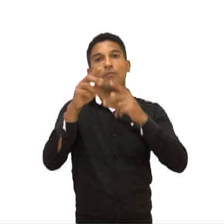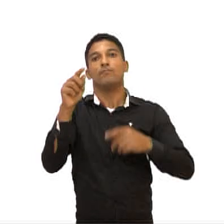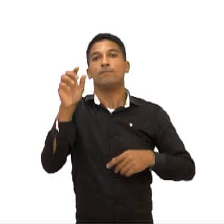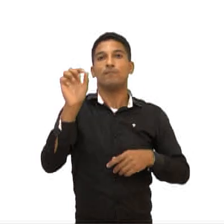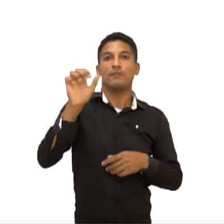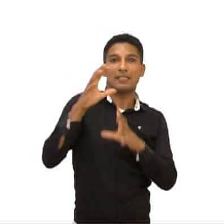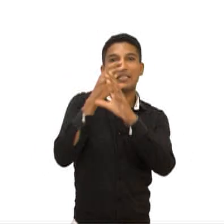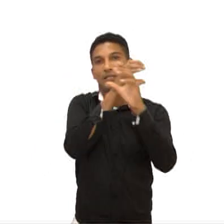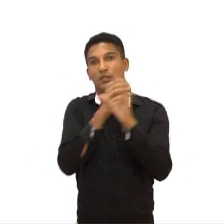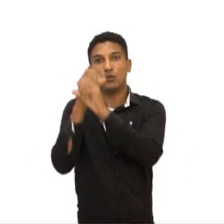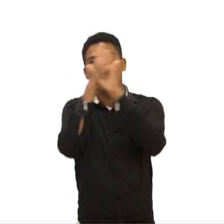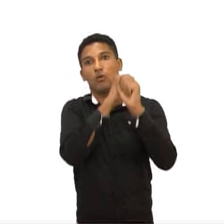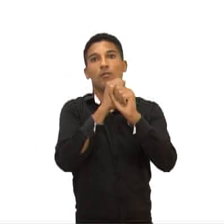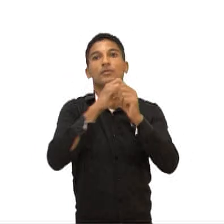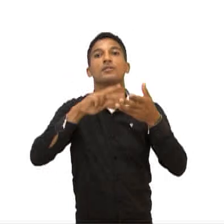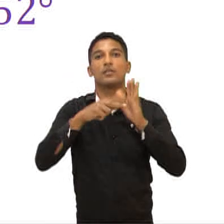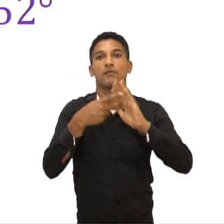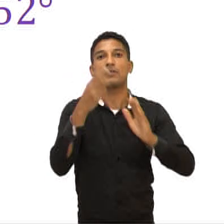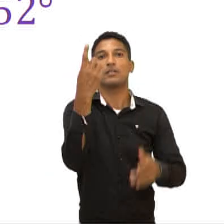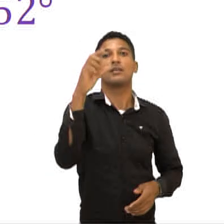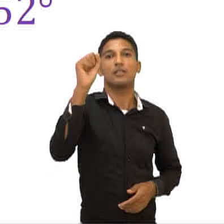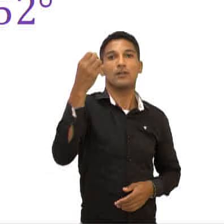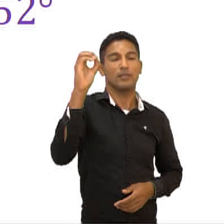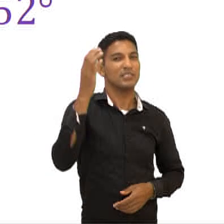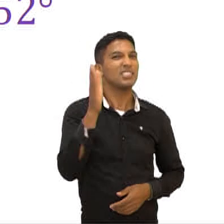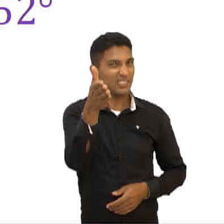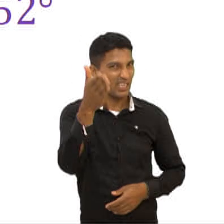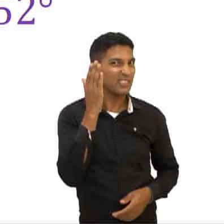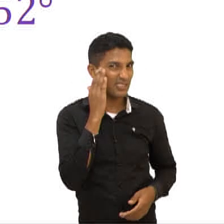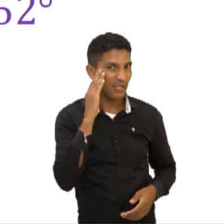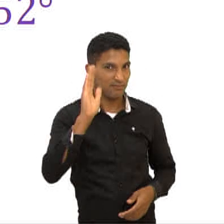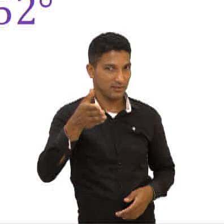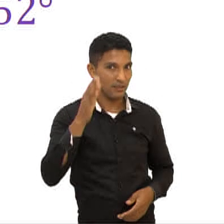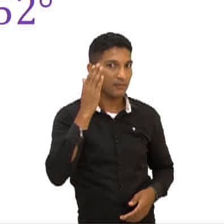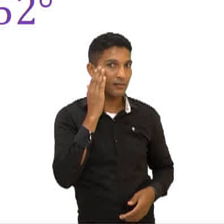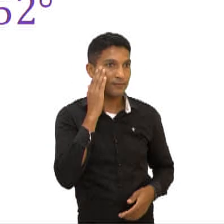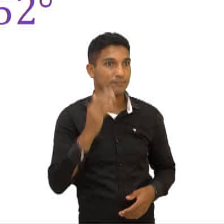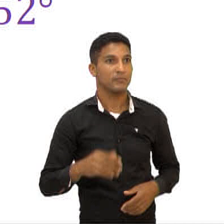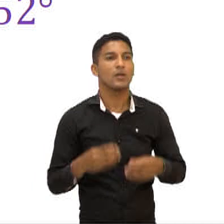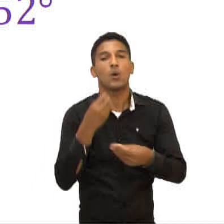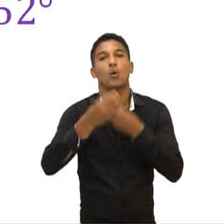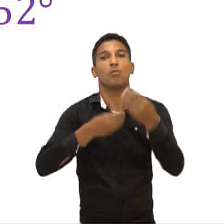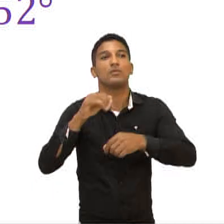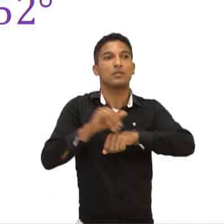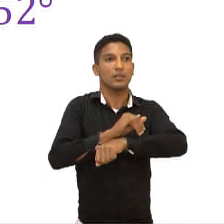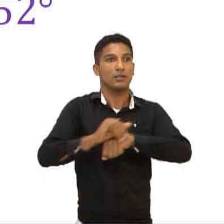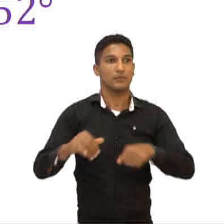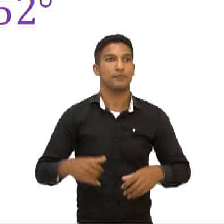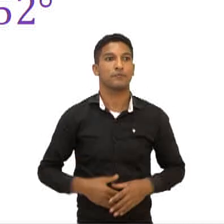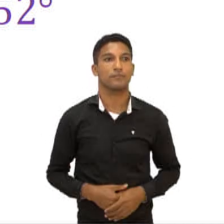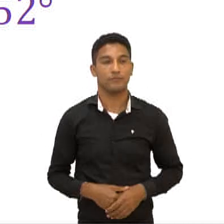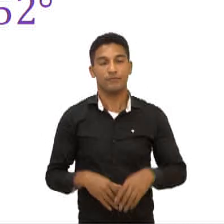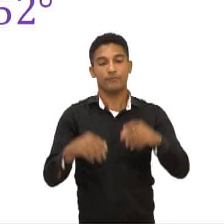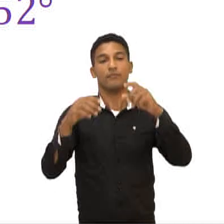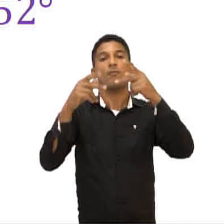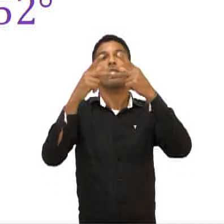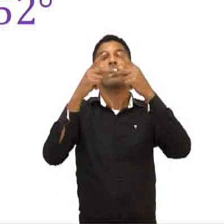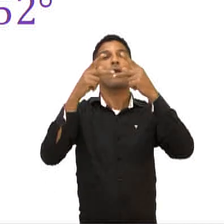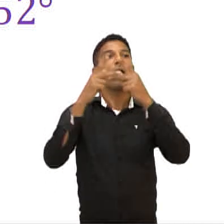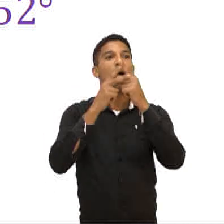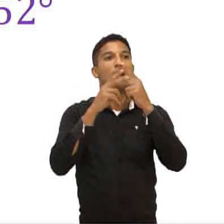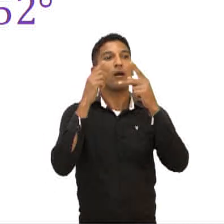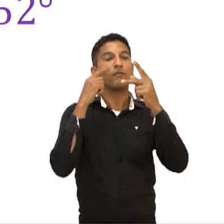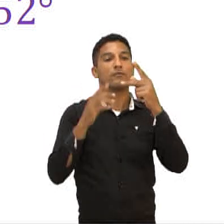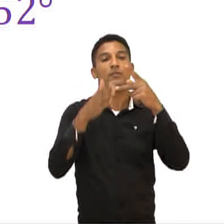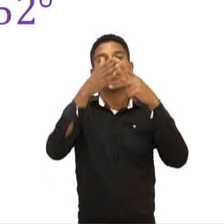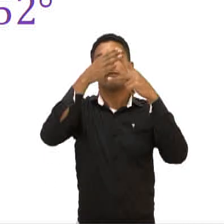isso, facilita o nosso cálculo. Como que nós podemos fazer? Vamos chamar este valor que a